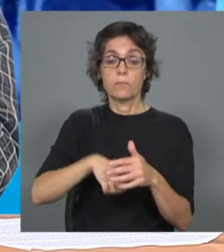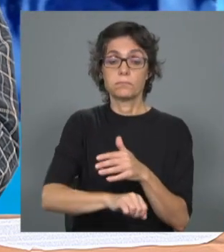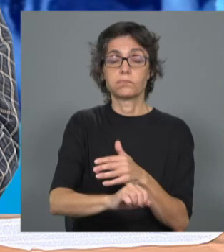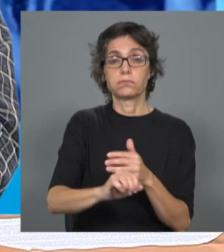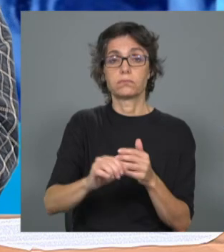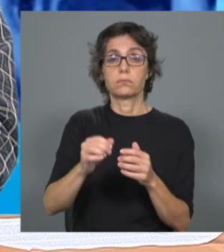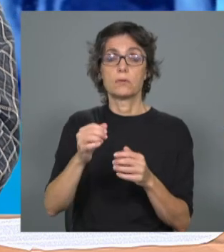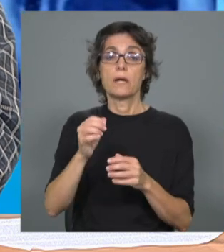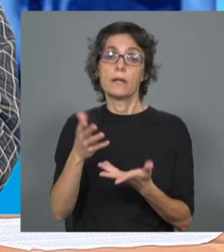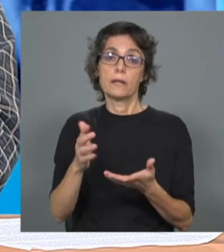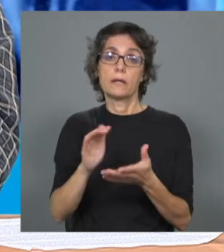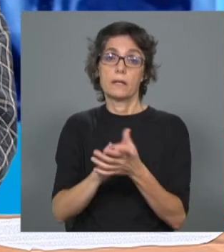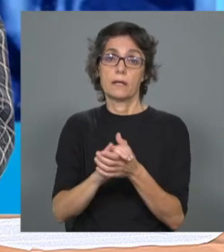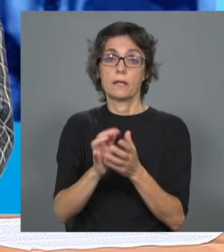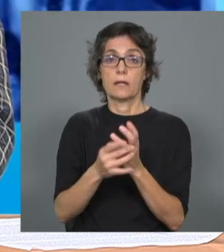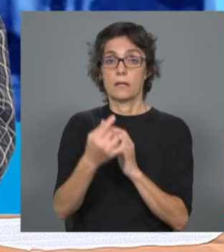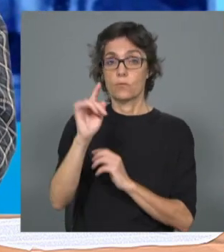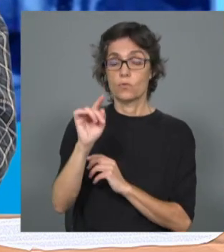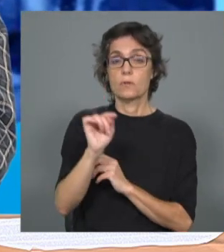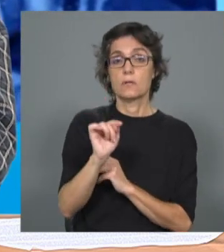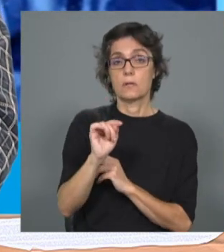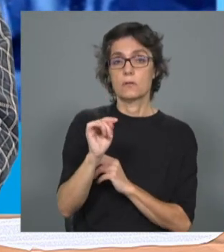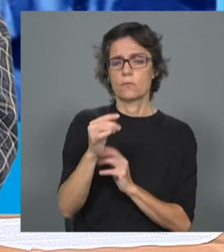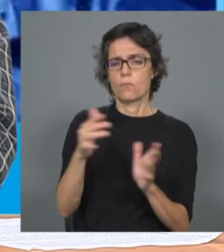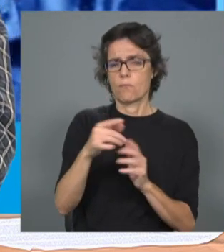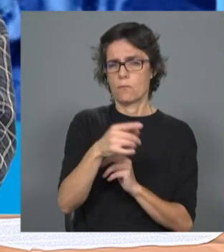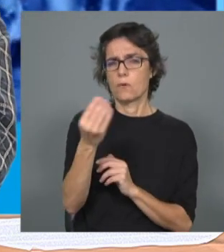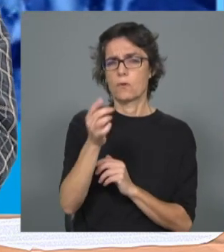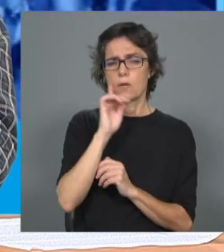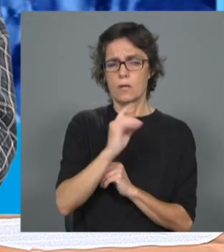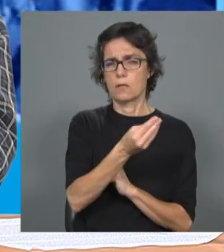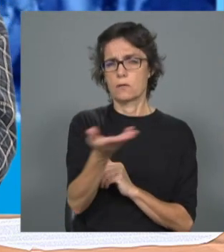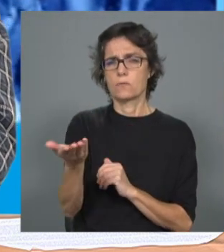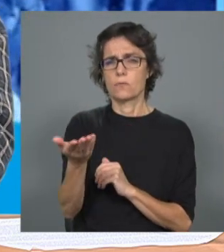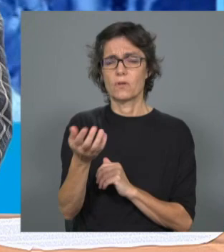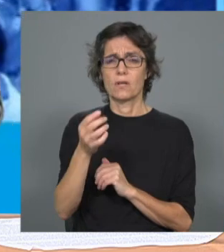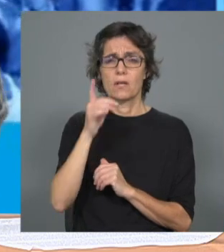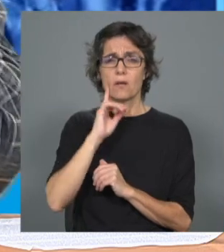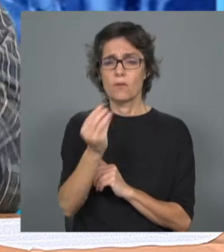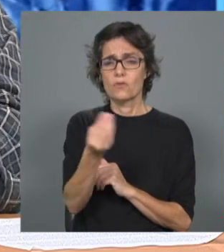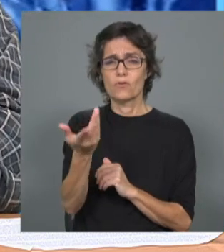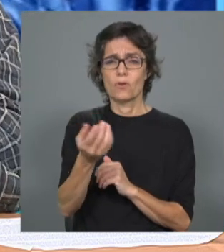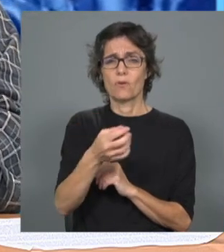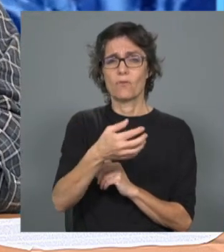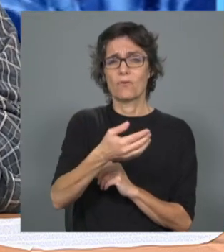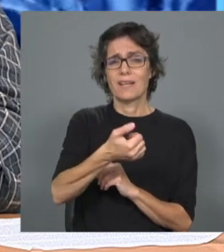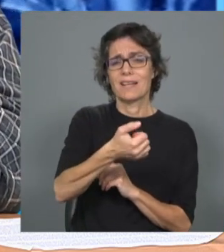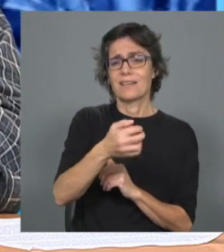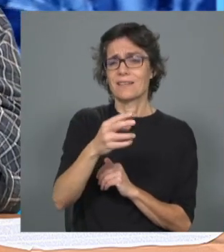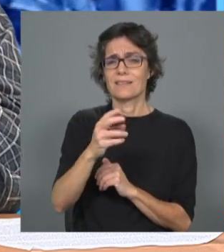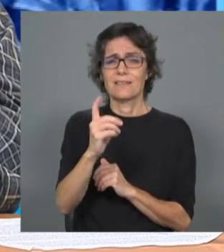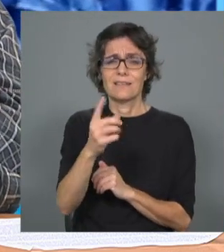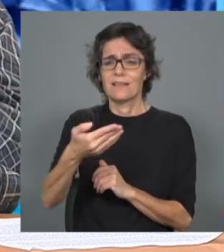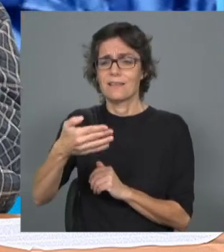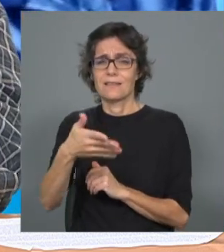destas senhoras, muito jovens, muitas vezes aos 14, 15, 16 anos já têm o primeiro filho, você chega aos 18 anos, tem 3 filhos, 4